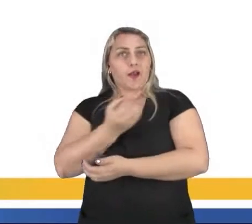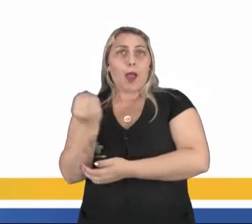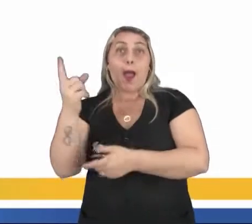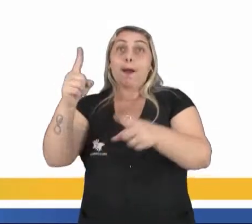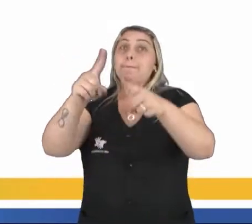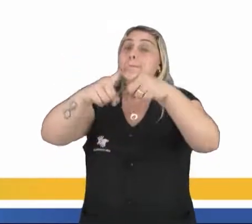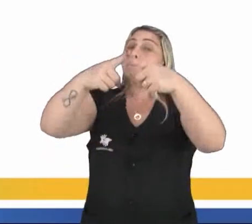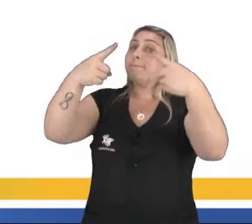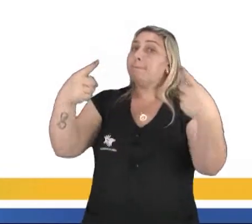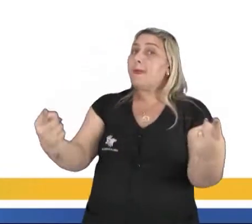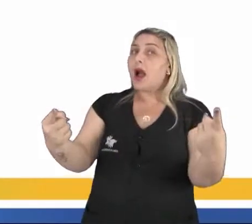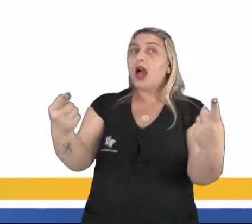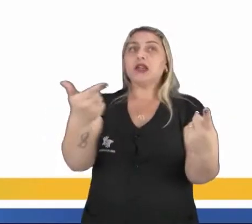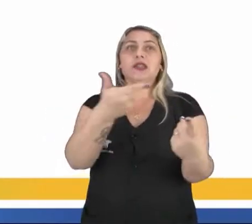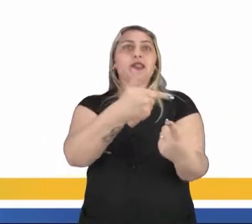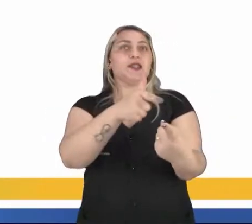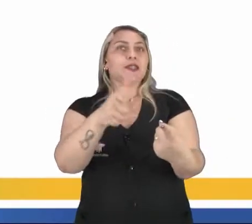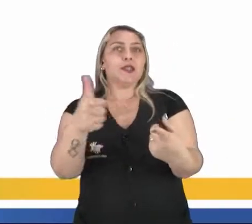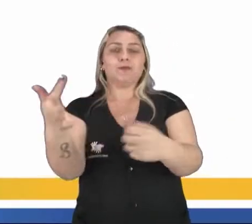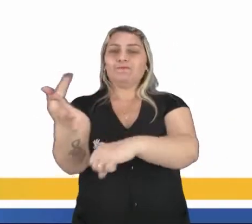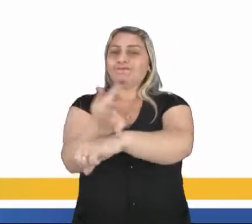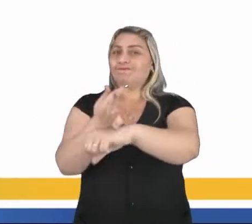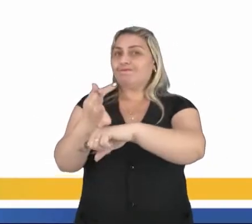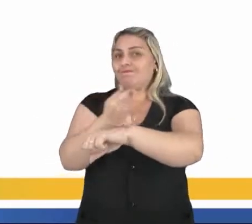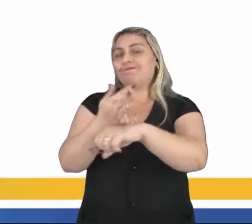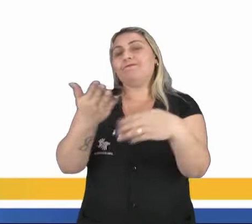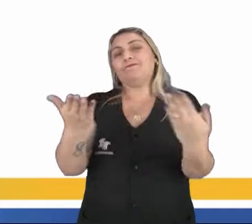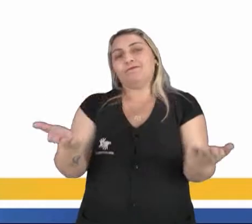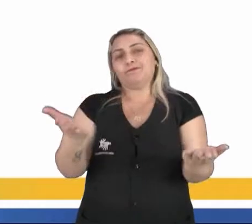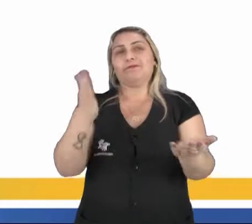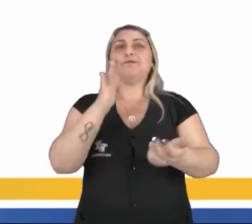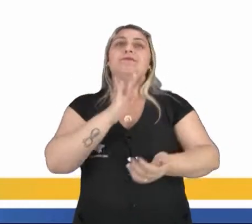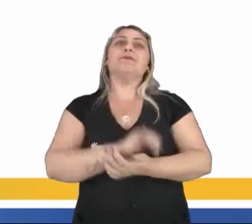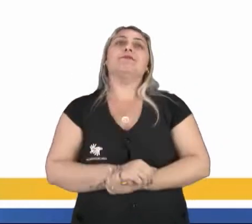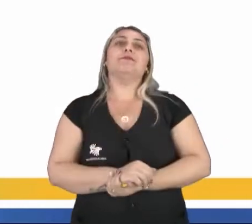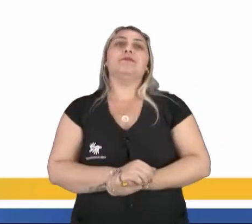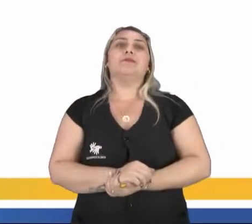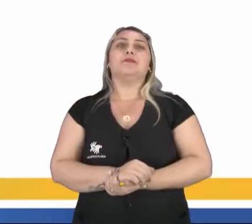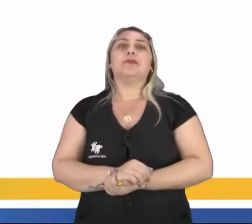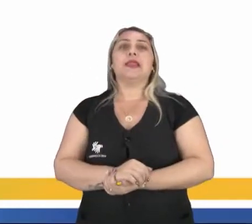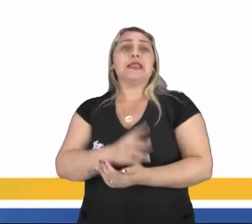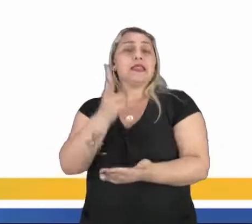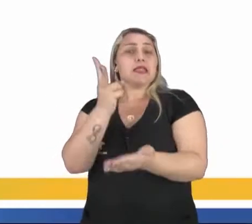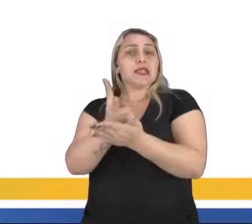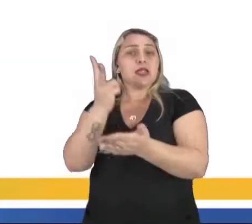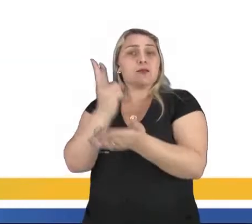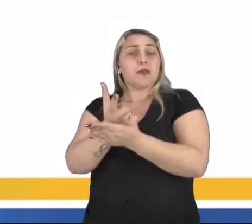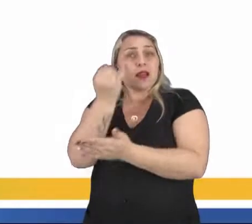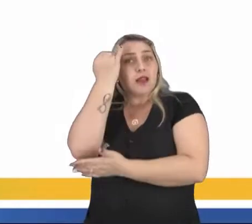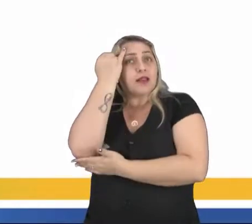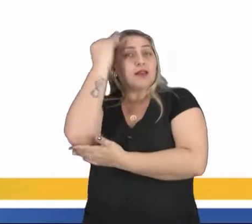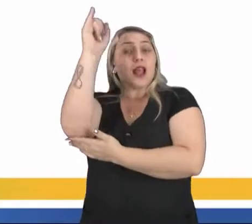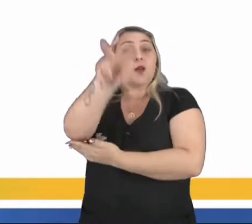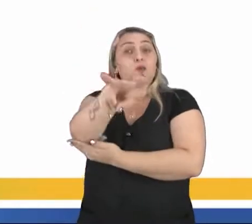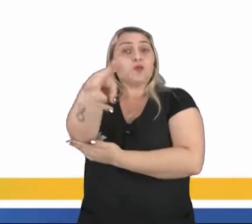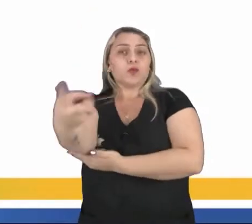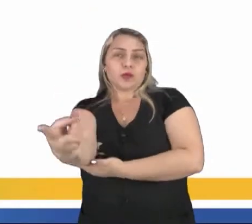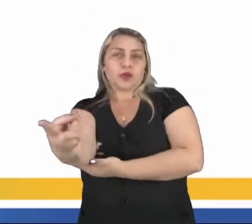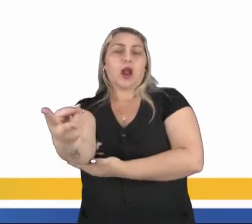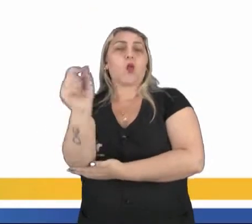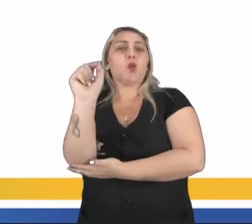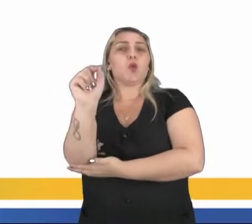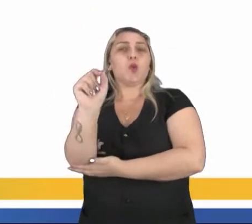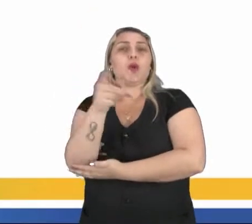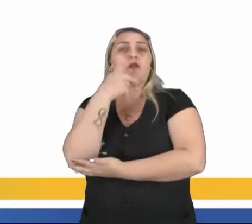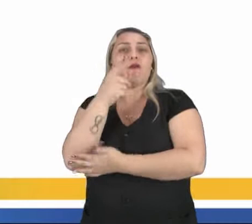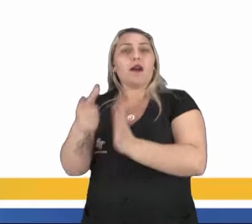ter viajado, mas não tive férias. Tá? Então, é sempre aquela ideia contrária do que eu